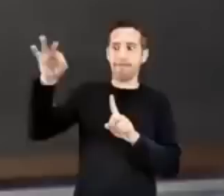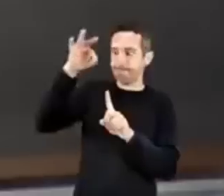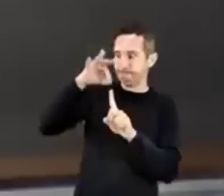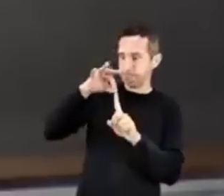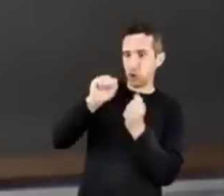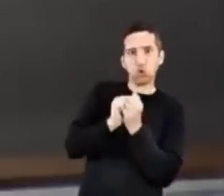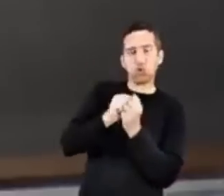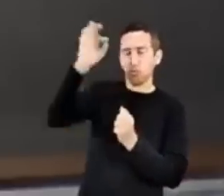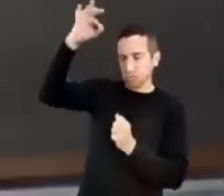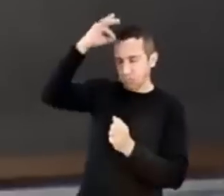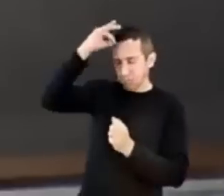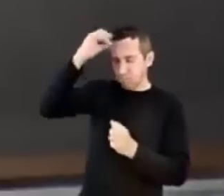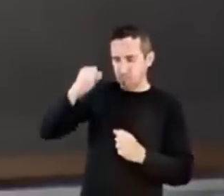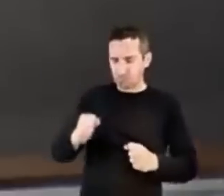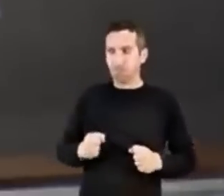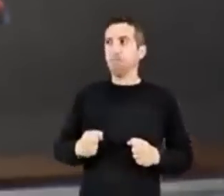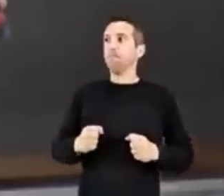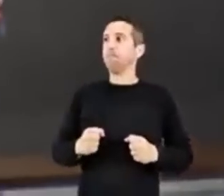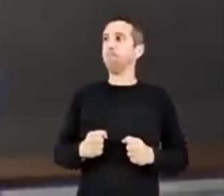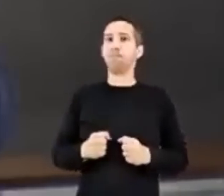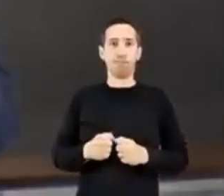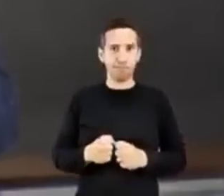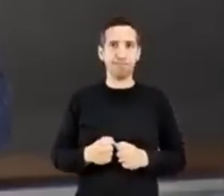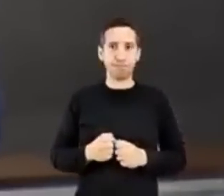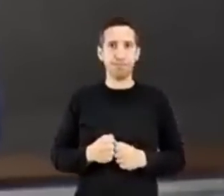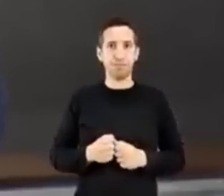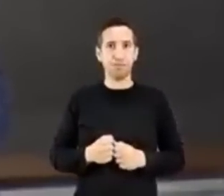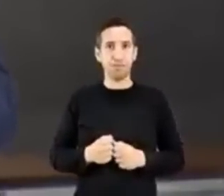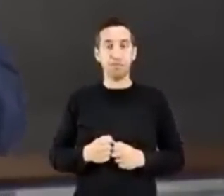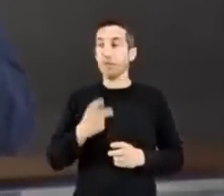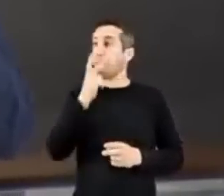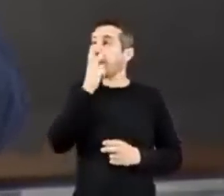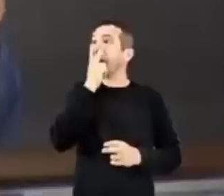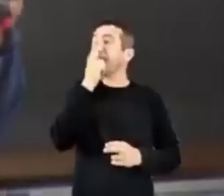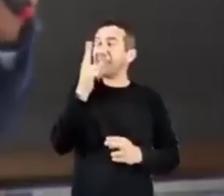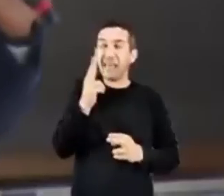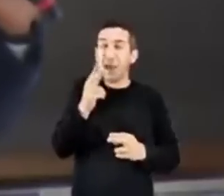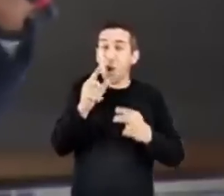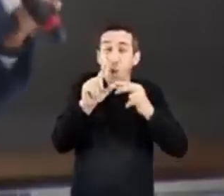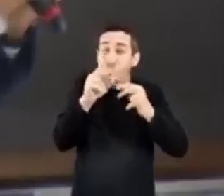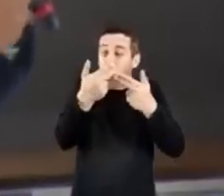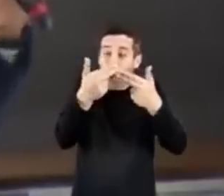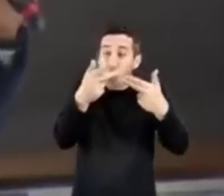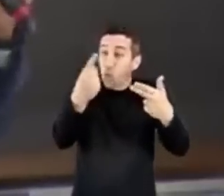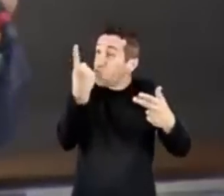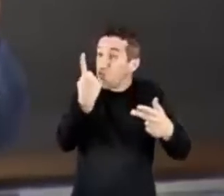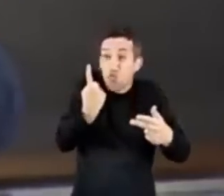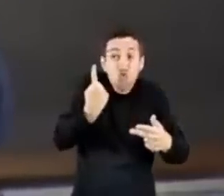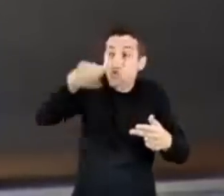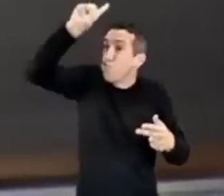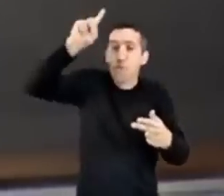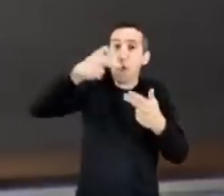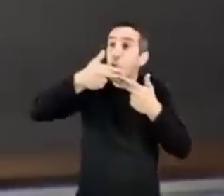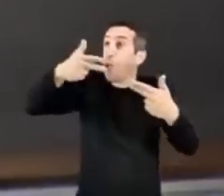que a gente chama de Alto clamor que aquele O Grito final chamado Final O apelo final a pregação final